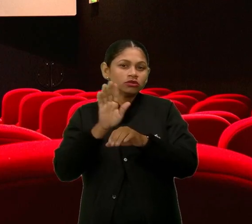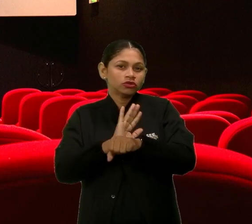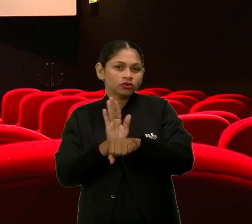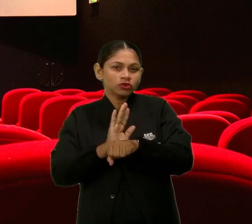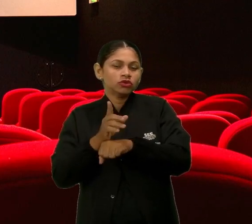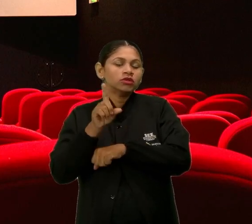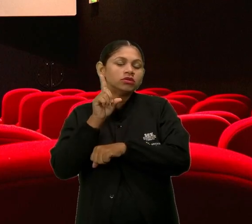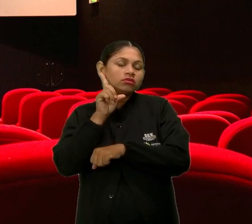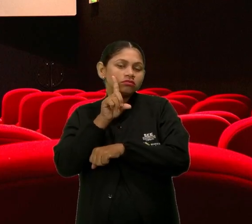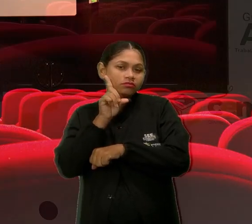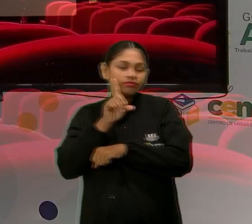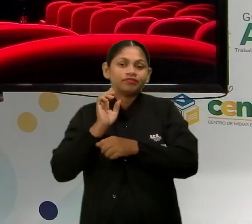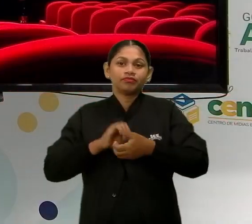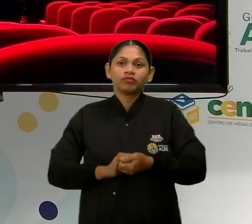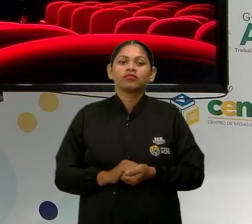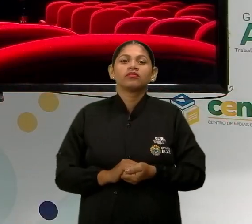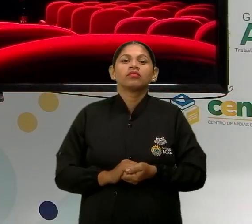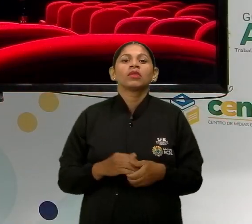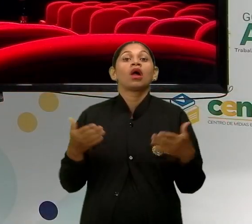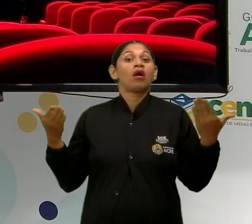muito mais